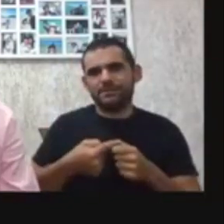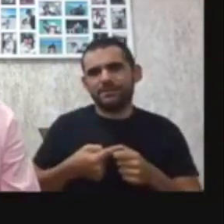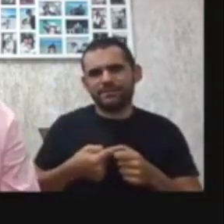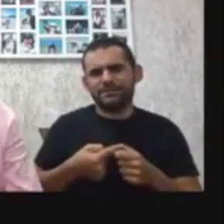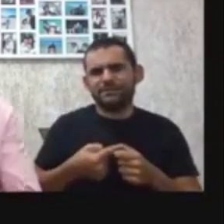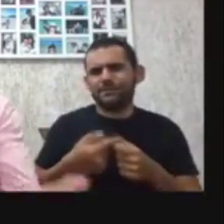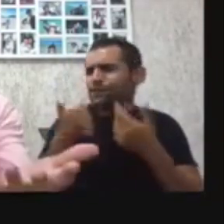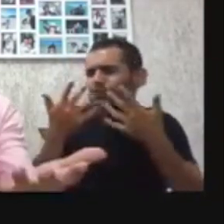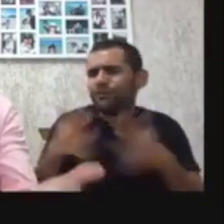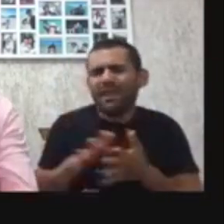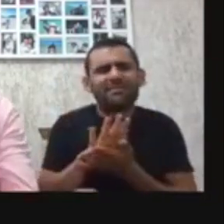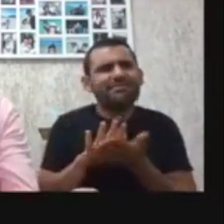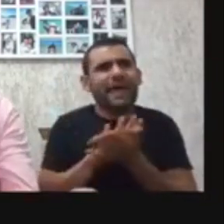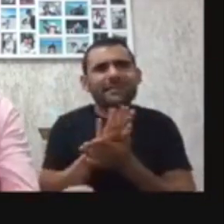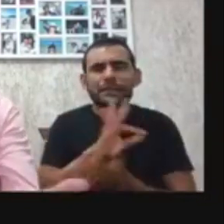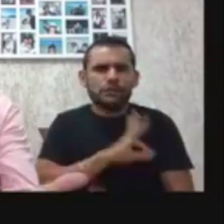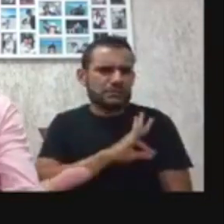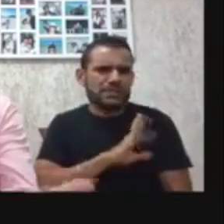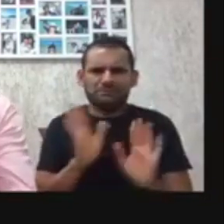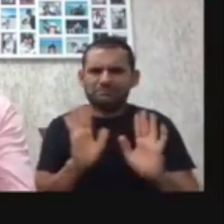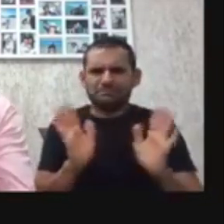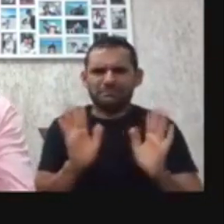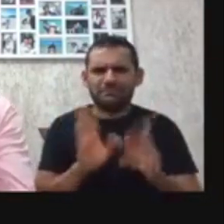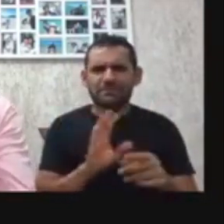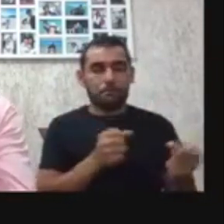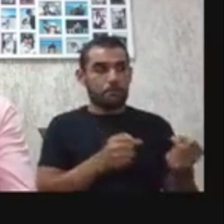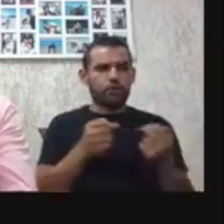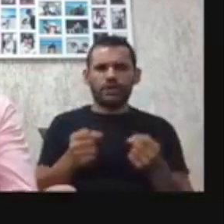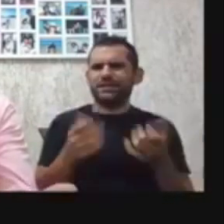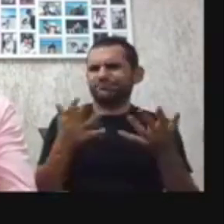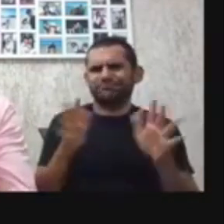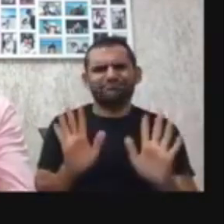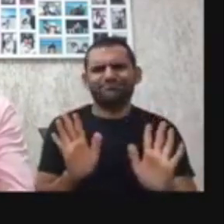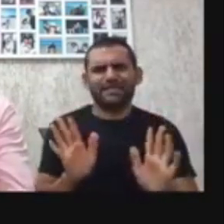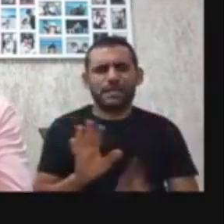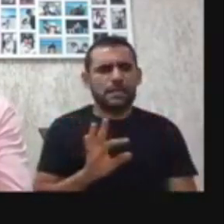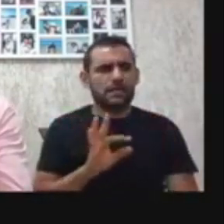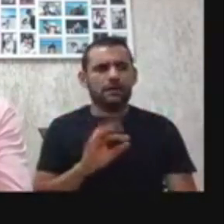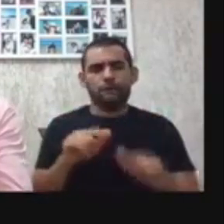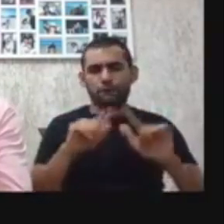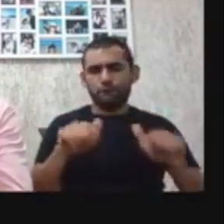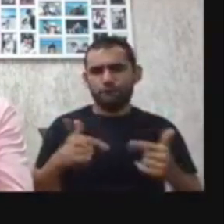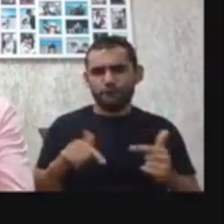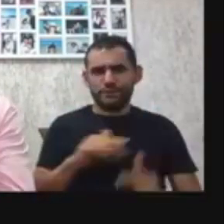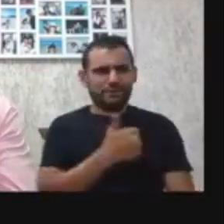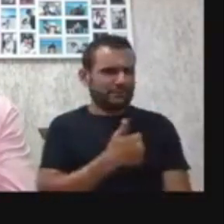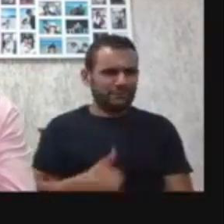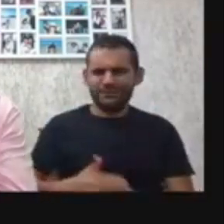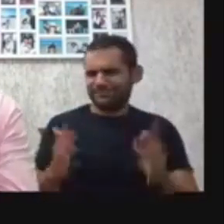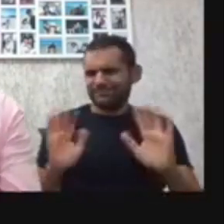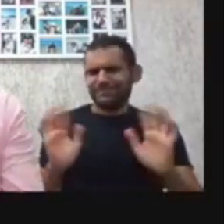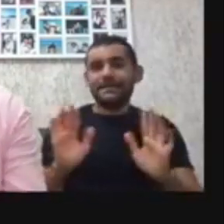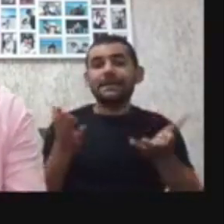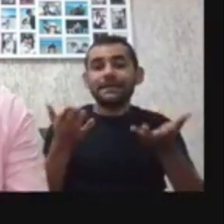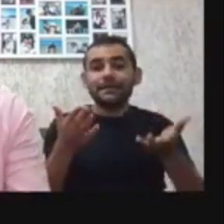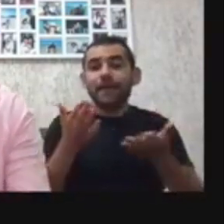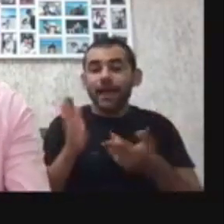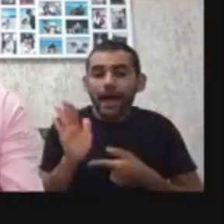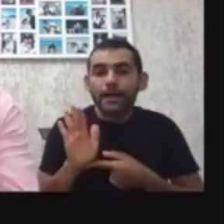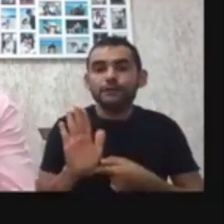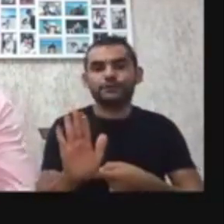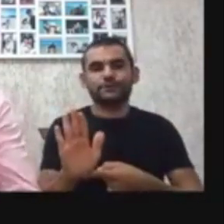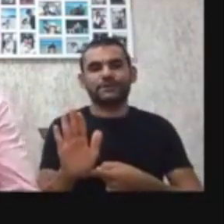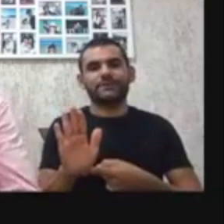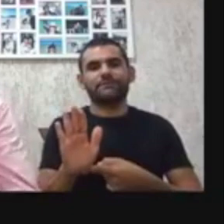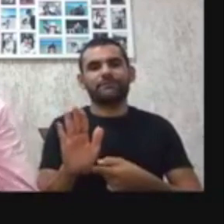não querem mais nada. Elas não querem salário. Elas não querem poder. Elas não querem ser funcionário da prefeitura. Elas querem